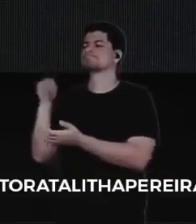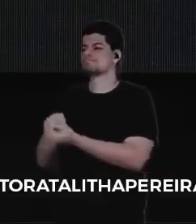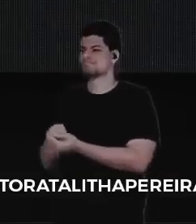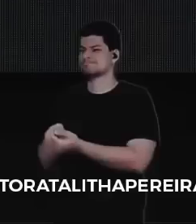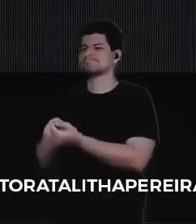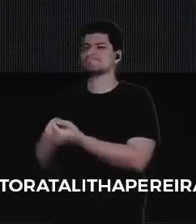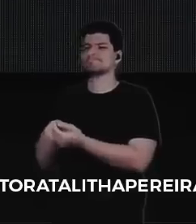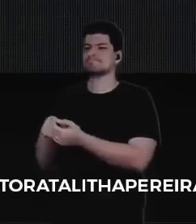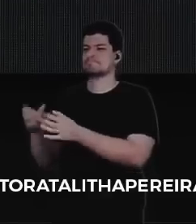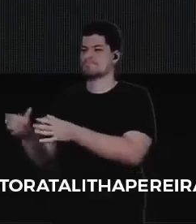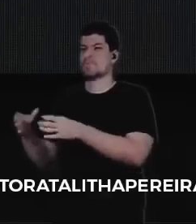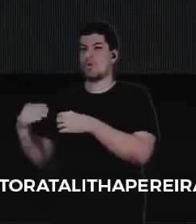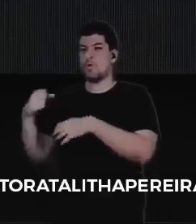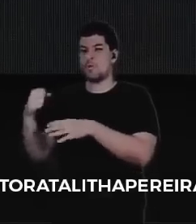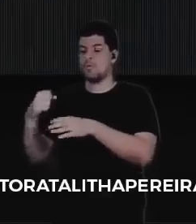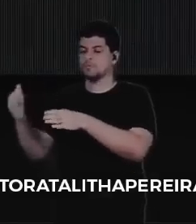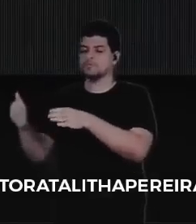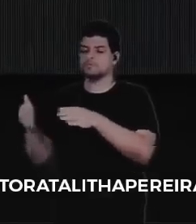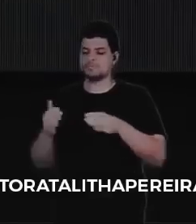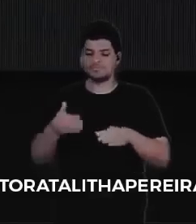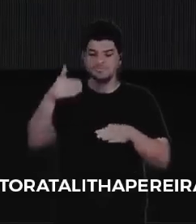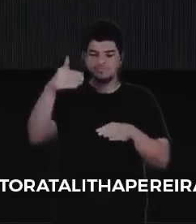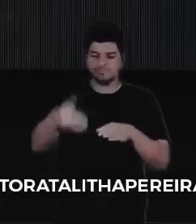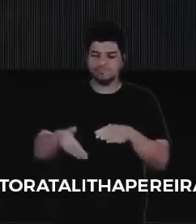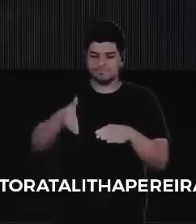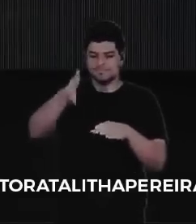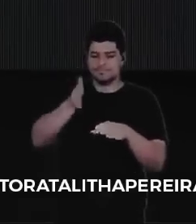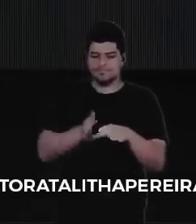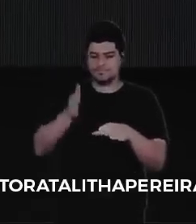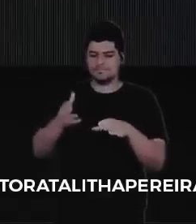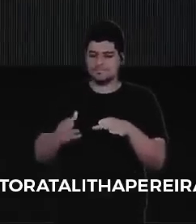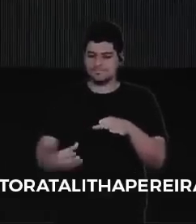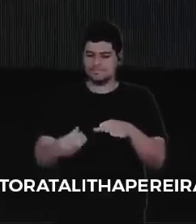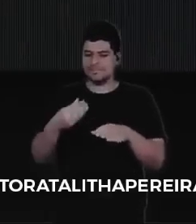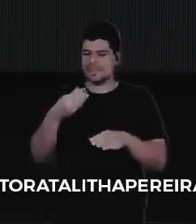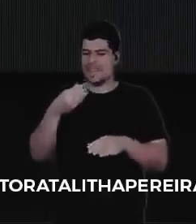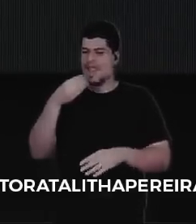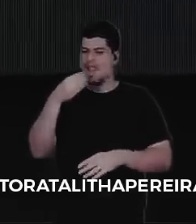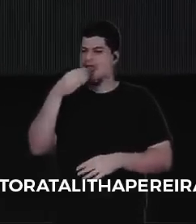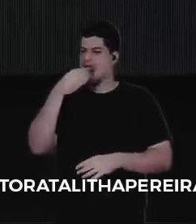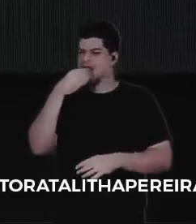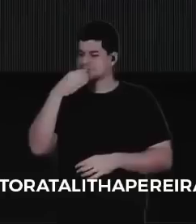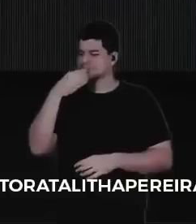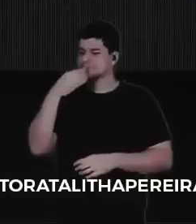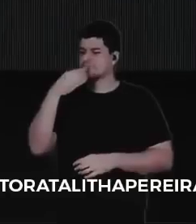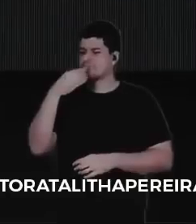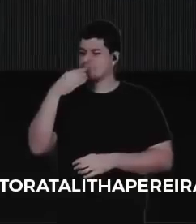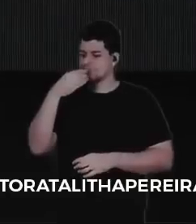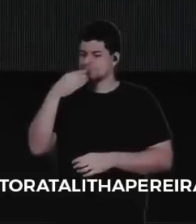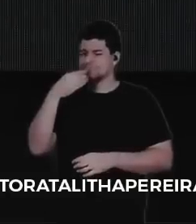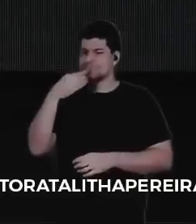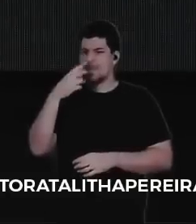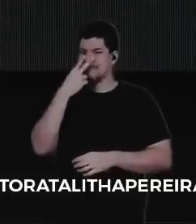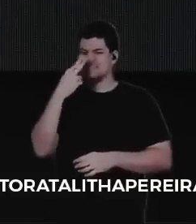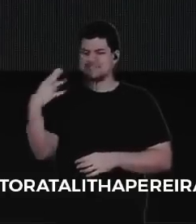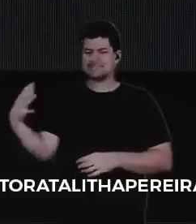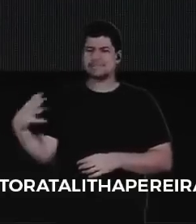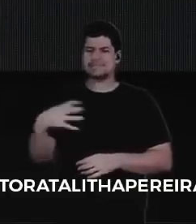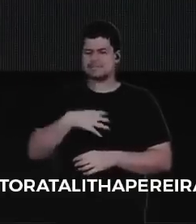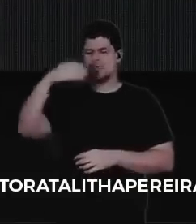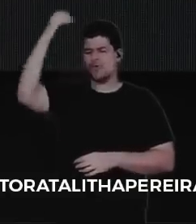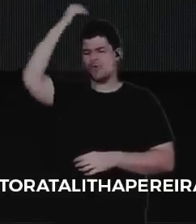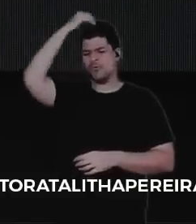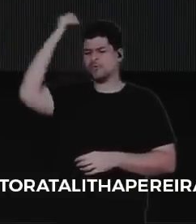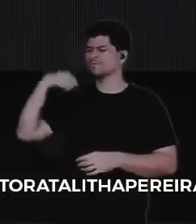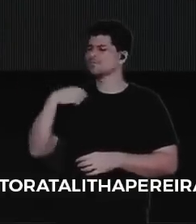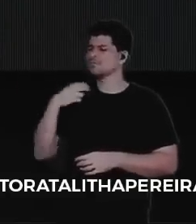Você corta, até aí tudo bem. Mas depois que você bota na boca, que você come, aí vem aquela coisa assim: eu não devia